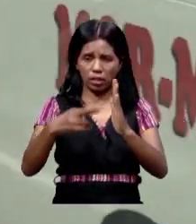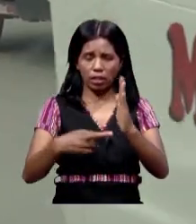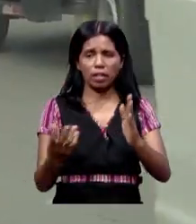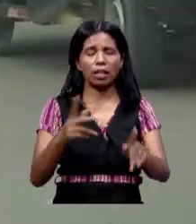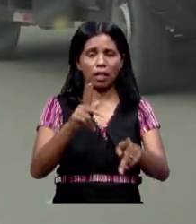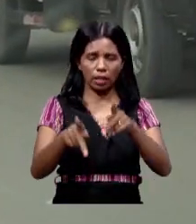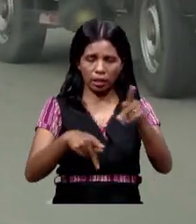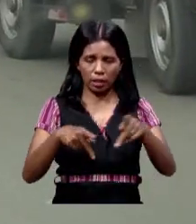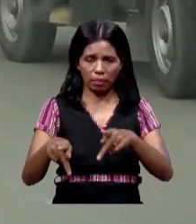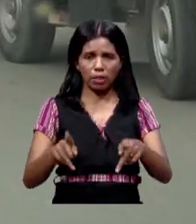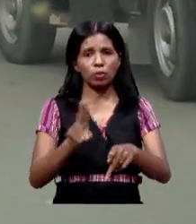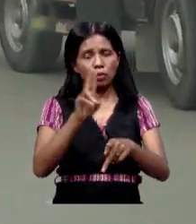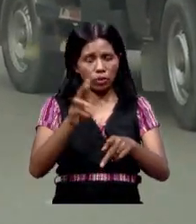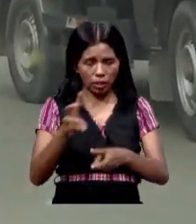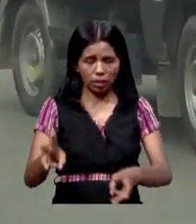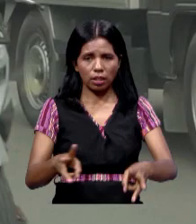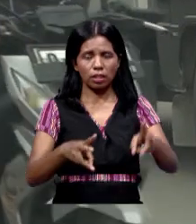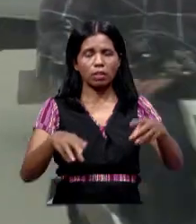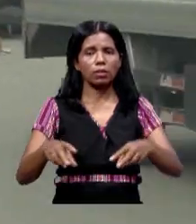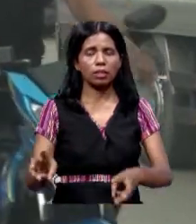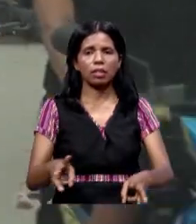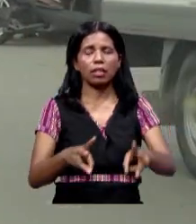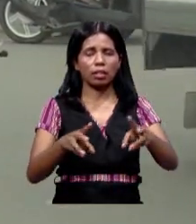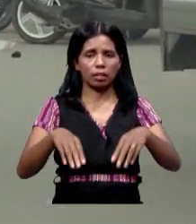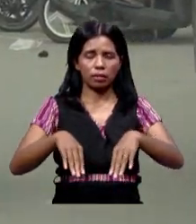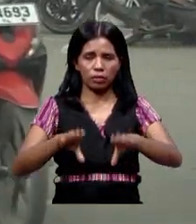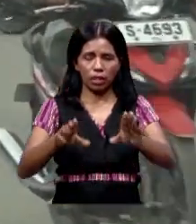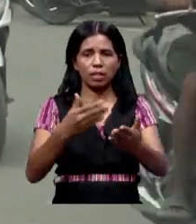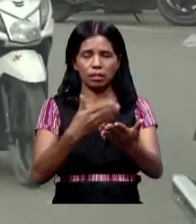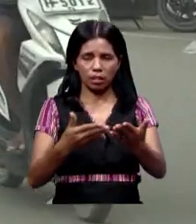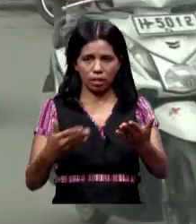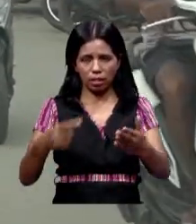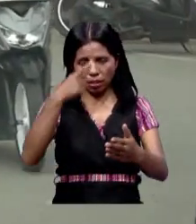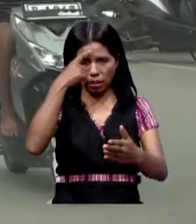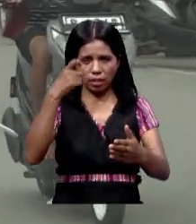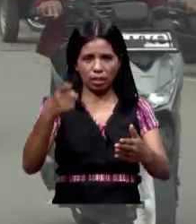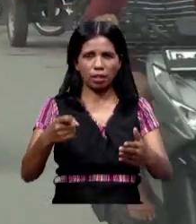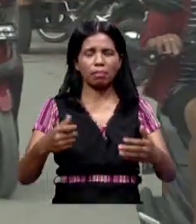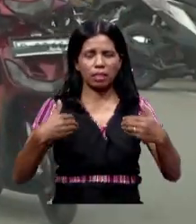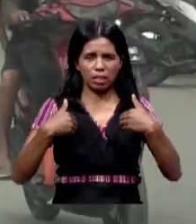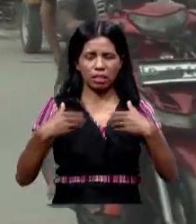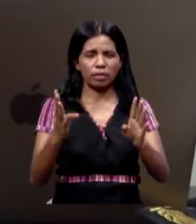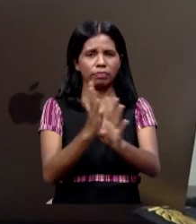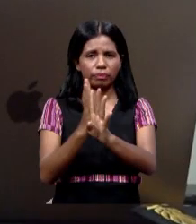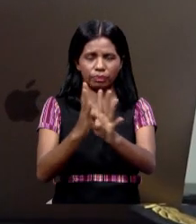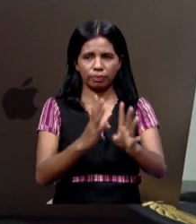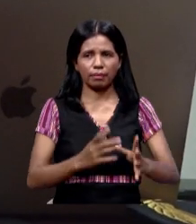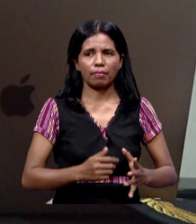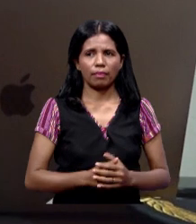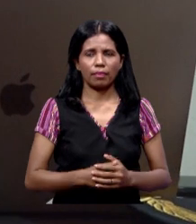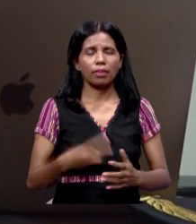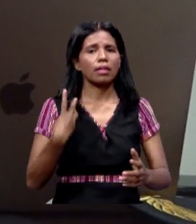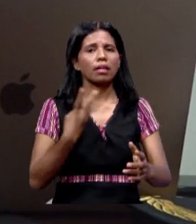ne be ocupa estrada no dalam público o de fansa san tamba hamoso engrafamento. Ita